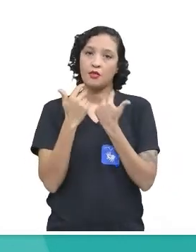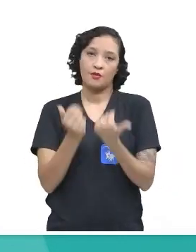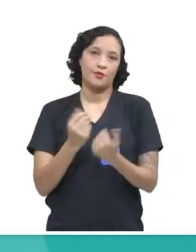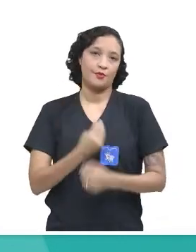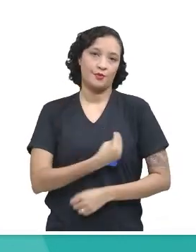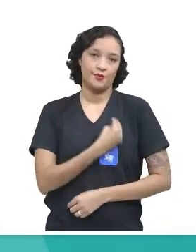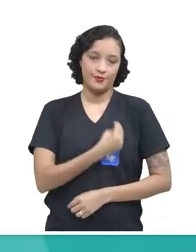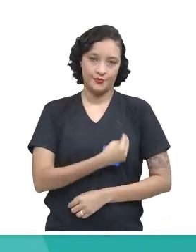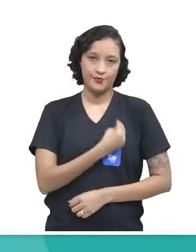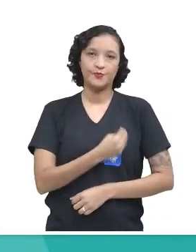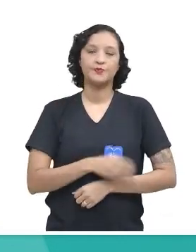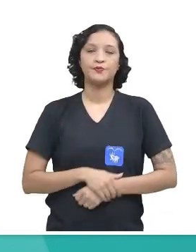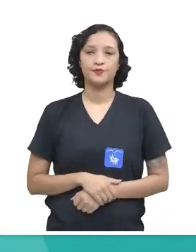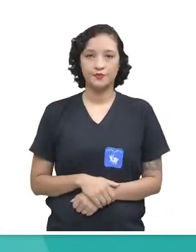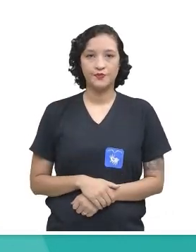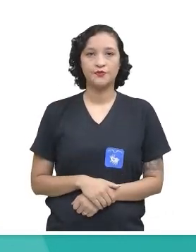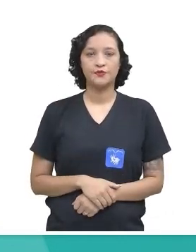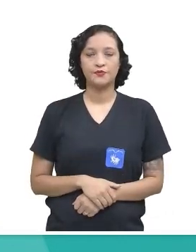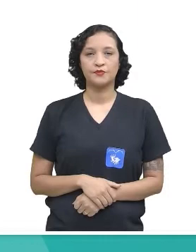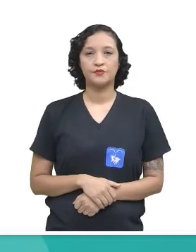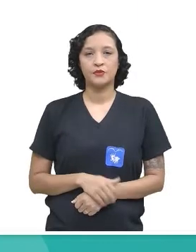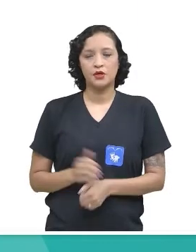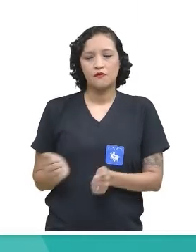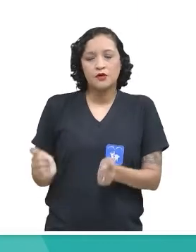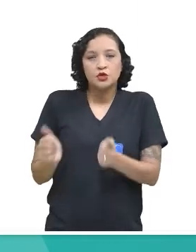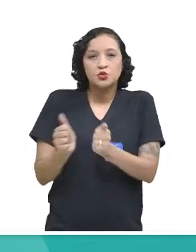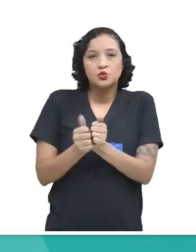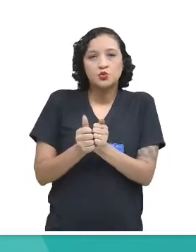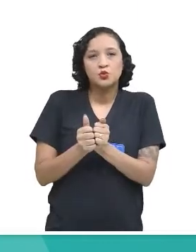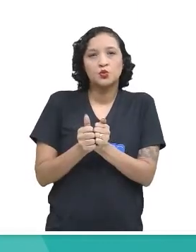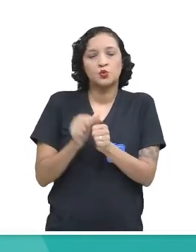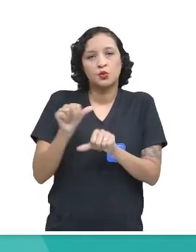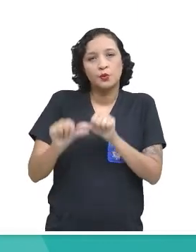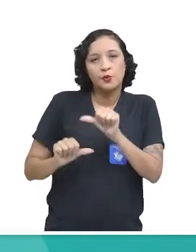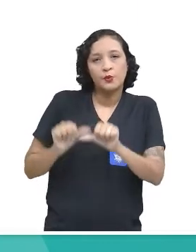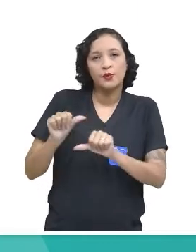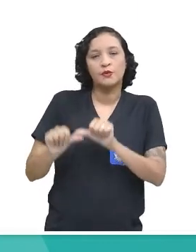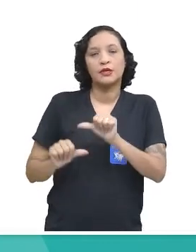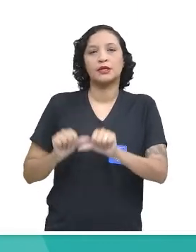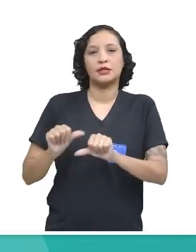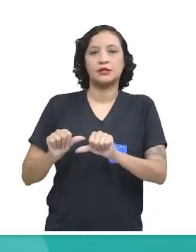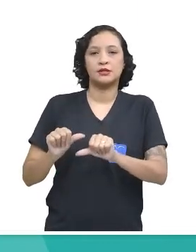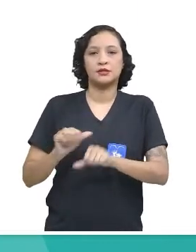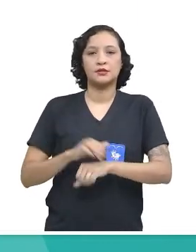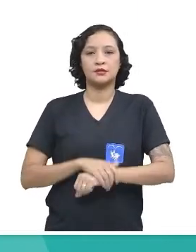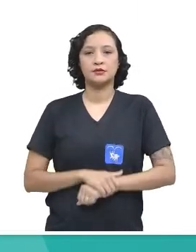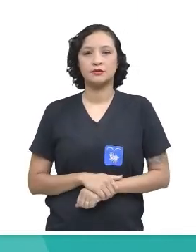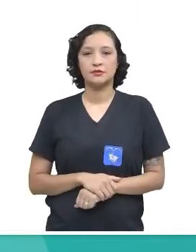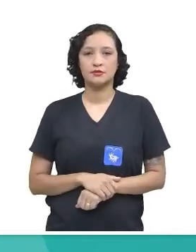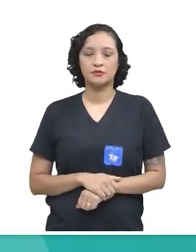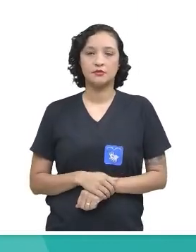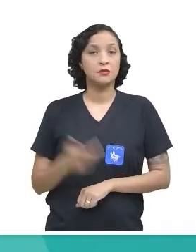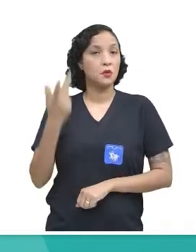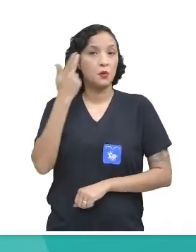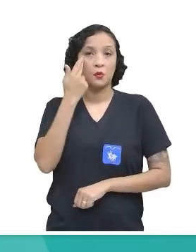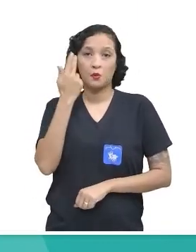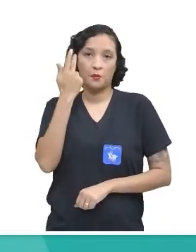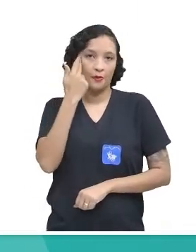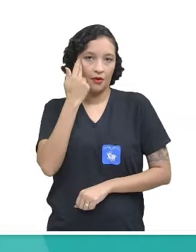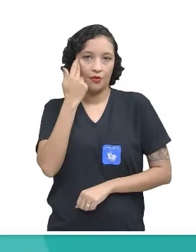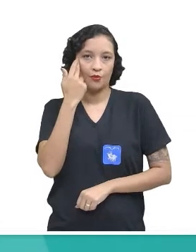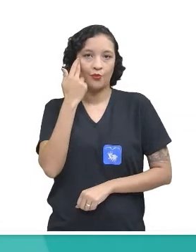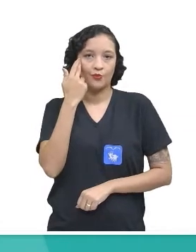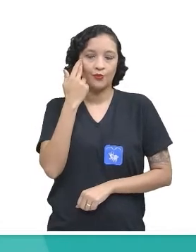que vem acompanhado de algumas alterações, mas que isso é normal para essa fase da